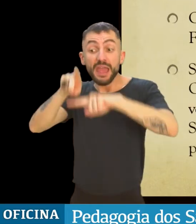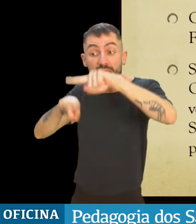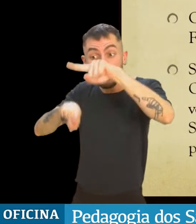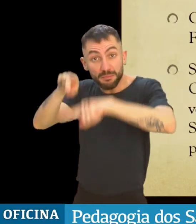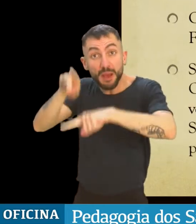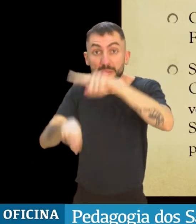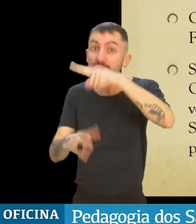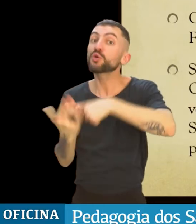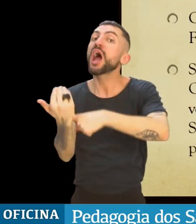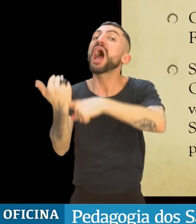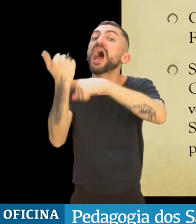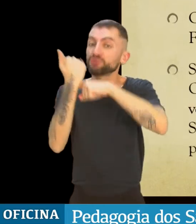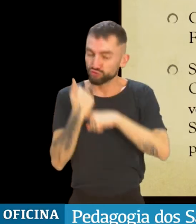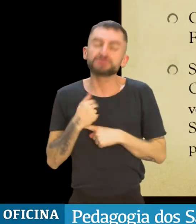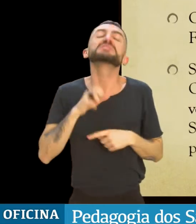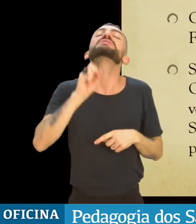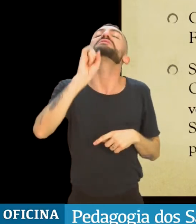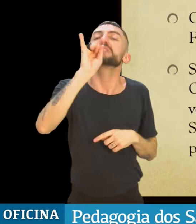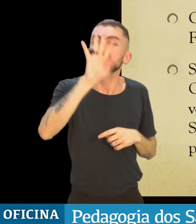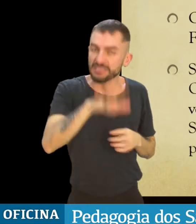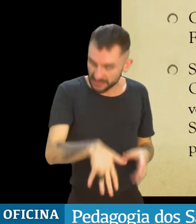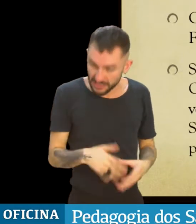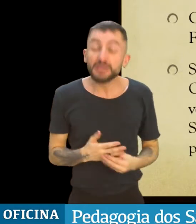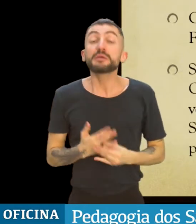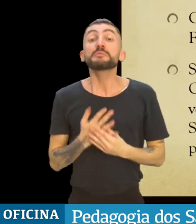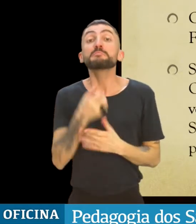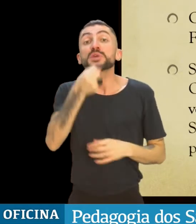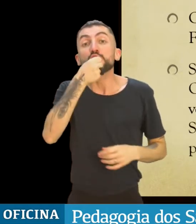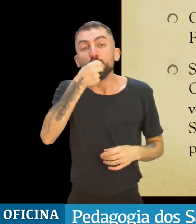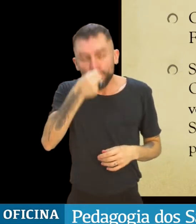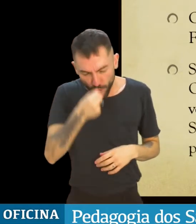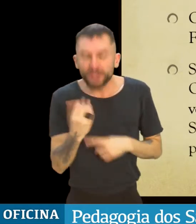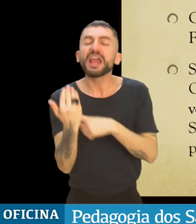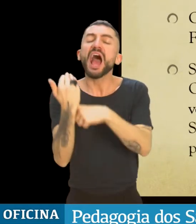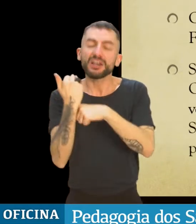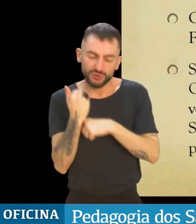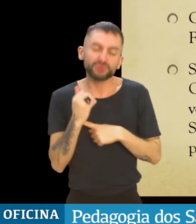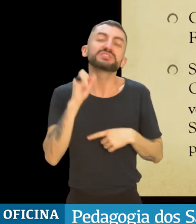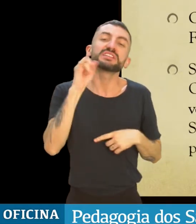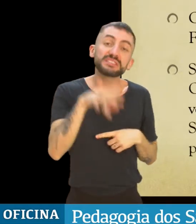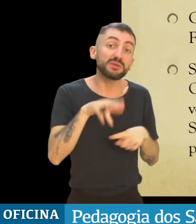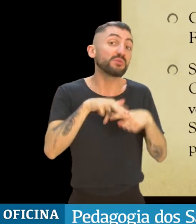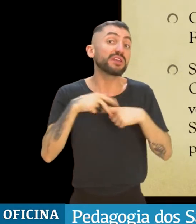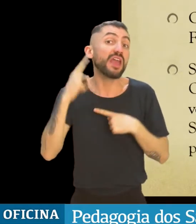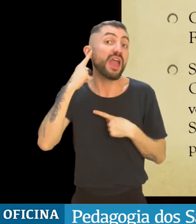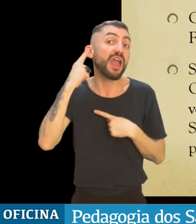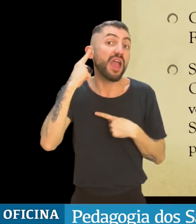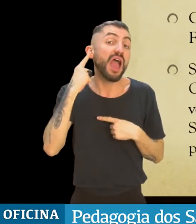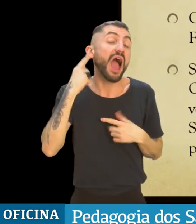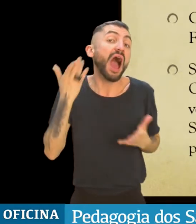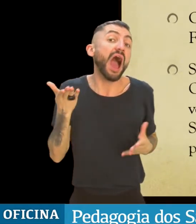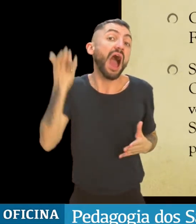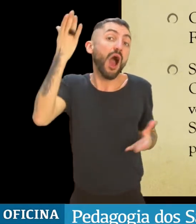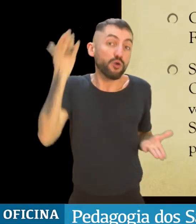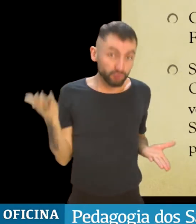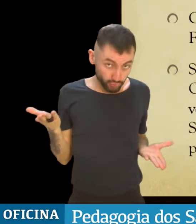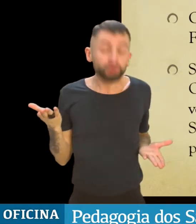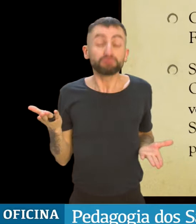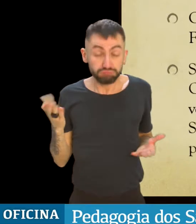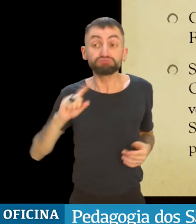Ele pode sim fazer uma diferença, o microfone por si só já é algo que chama a atenção, né? Além